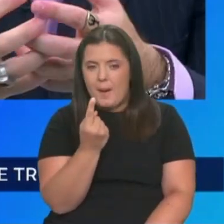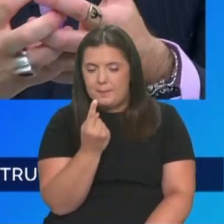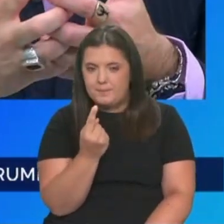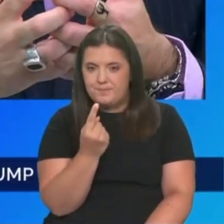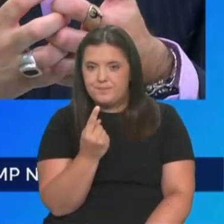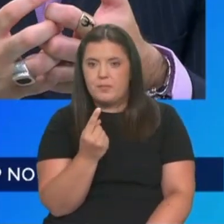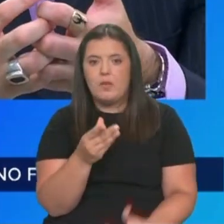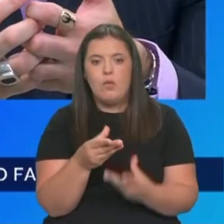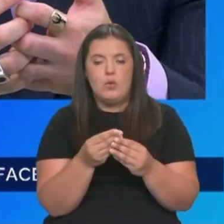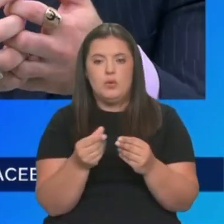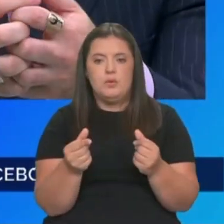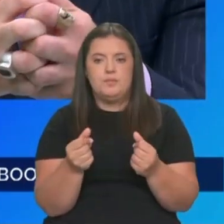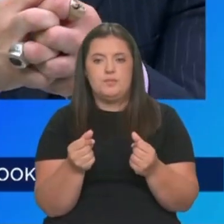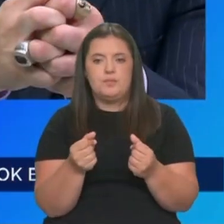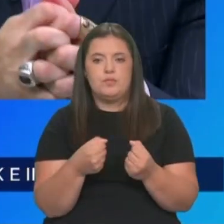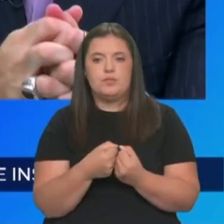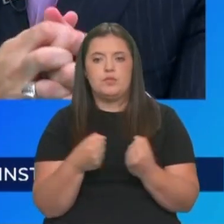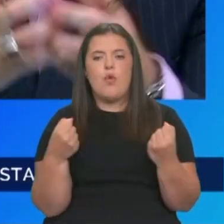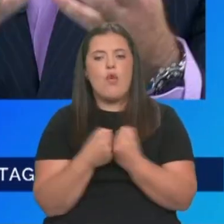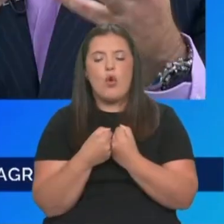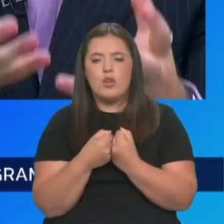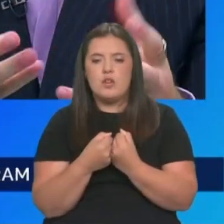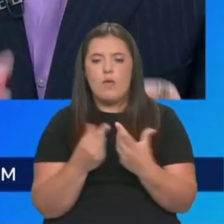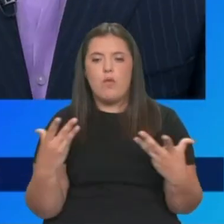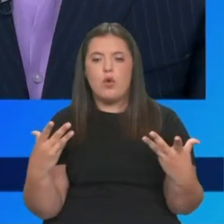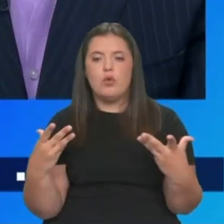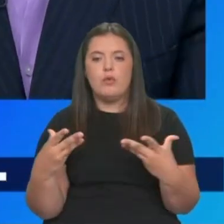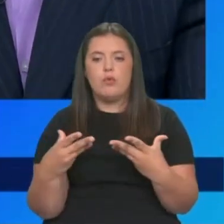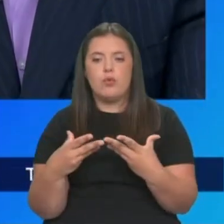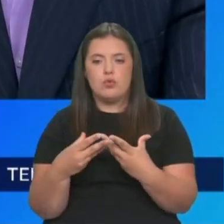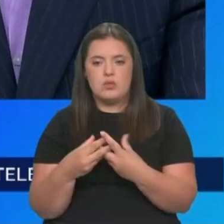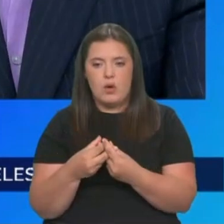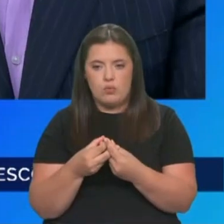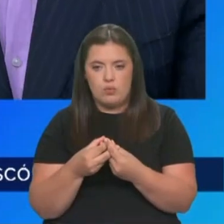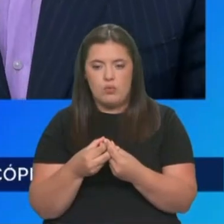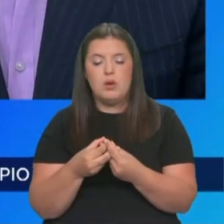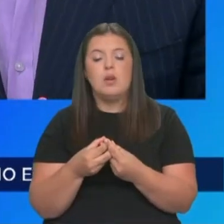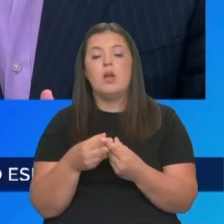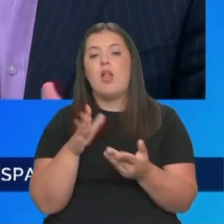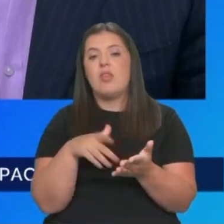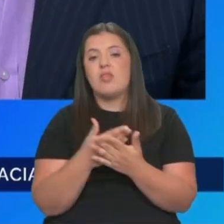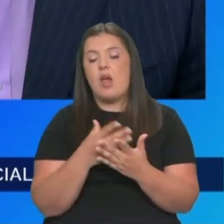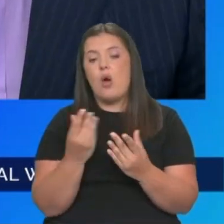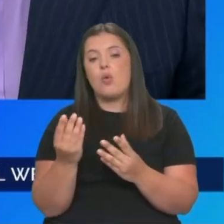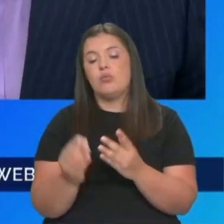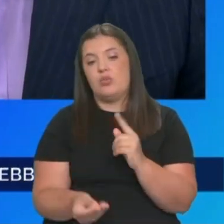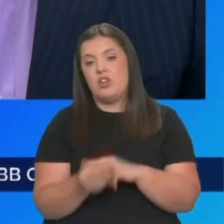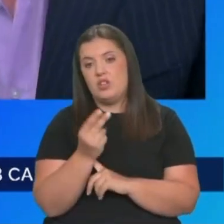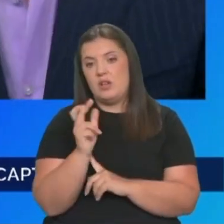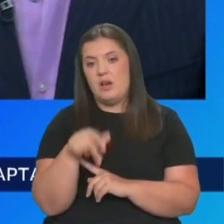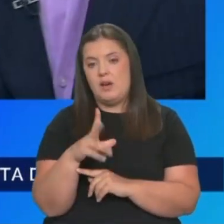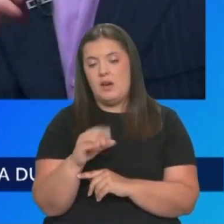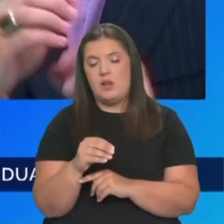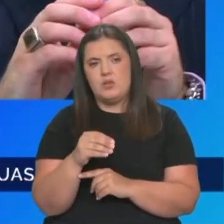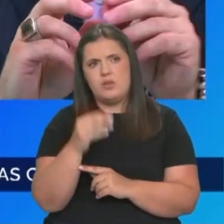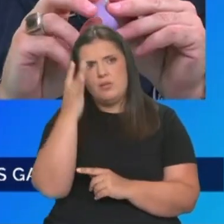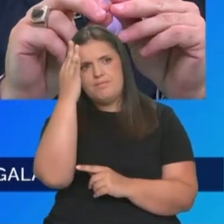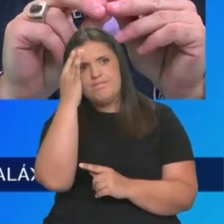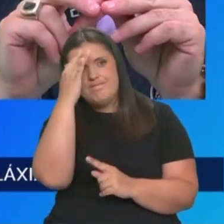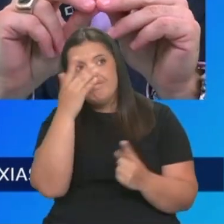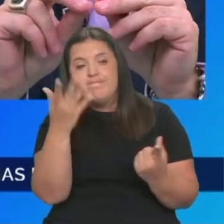o resultado desta, não foi colisão, mas sim fusão, deu origem então a esta anã branca. E isso por si só é um enigma astronómico. Segundo